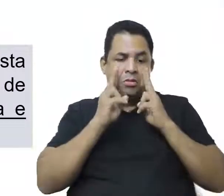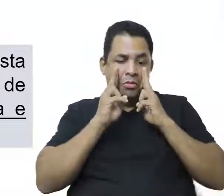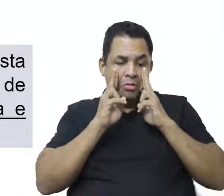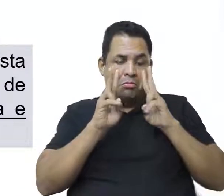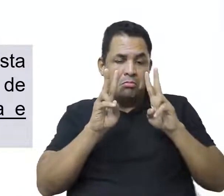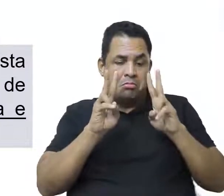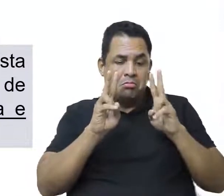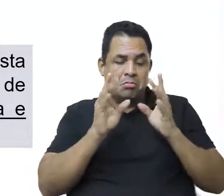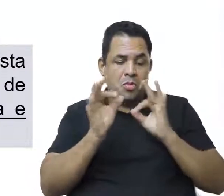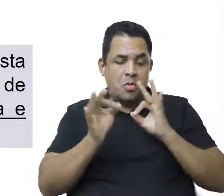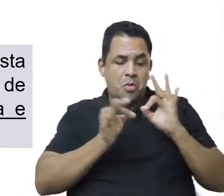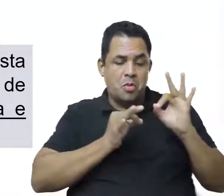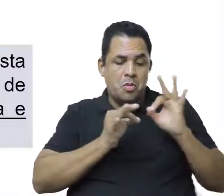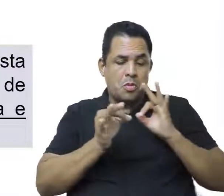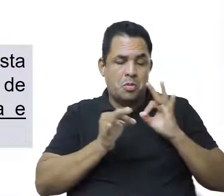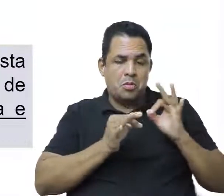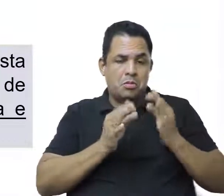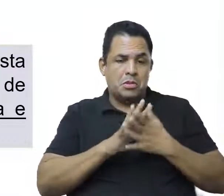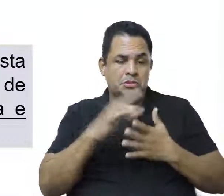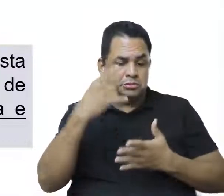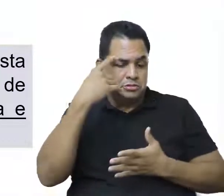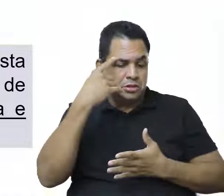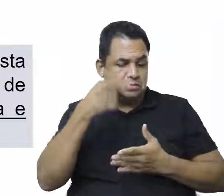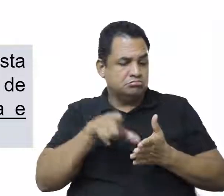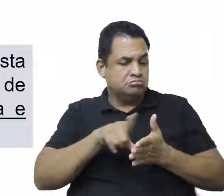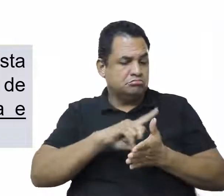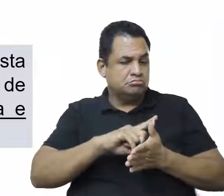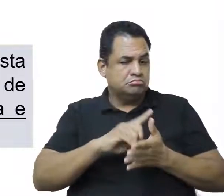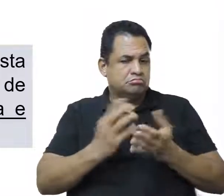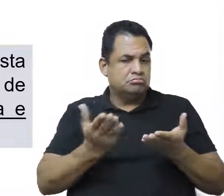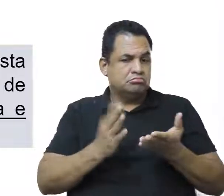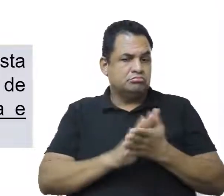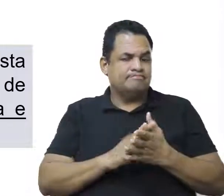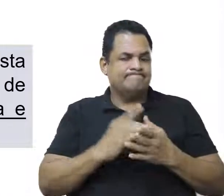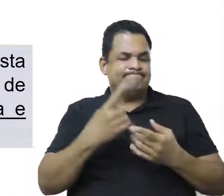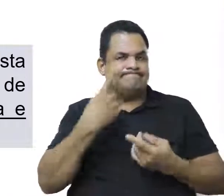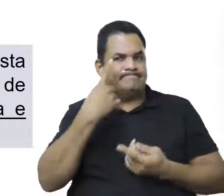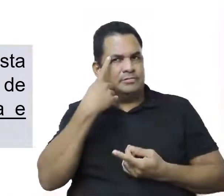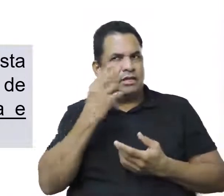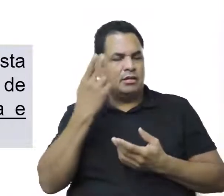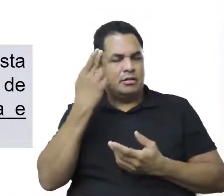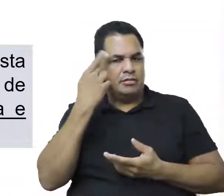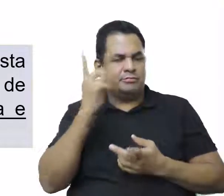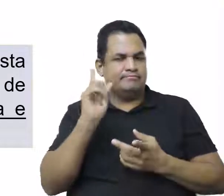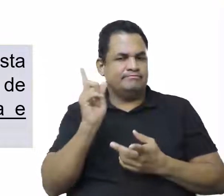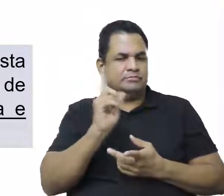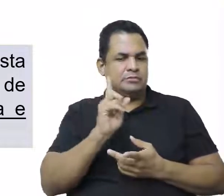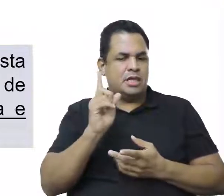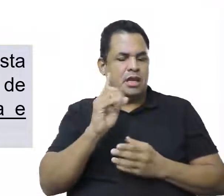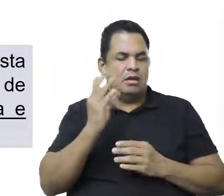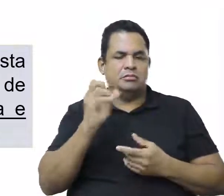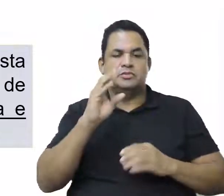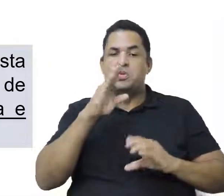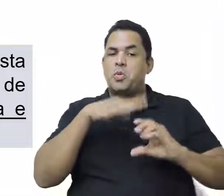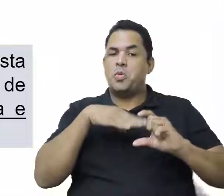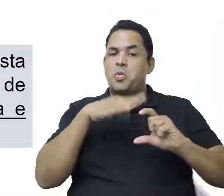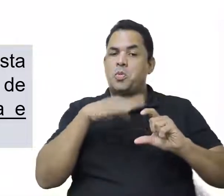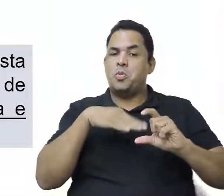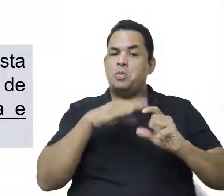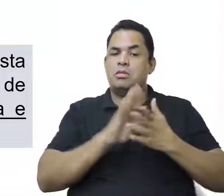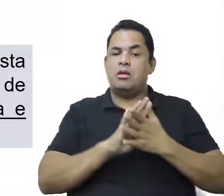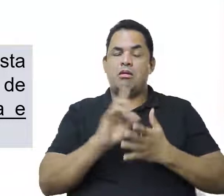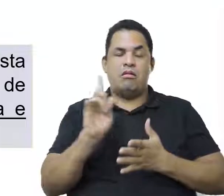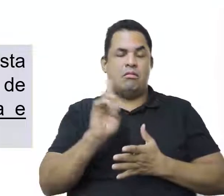premeditada, foi algo pensado, né? Parece assim que foi algo natural da sociedade, mas isso é um mito, não foi